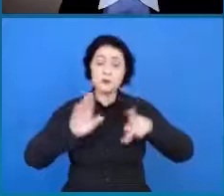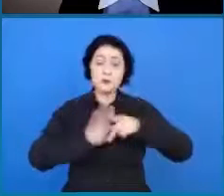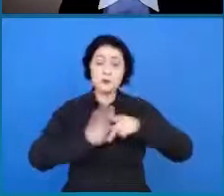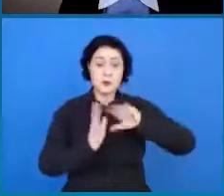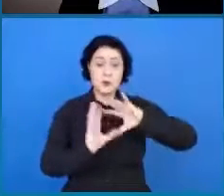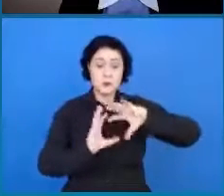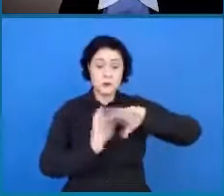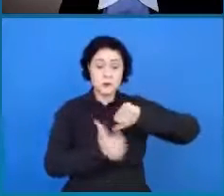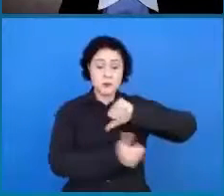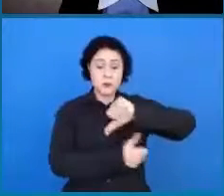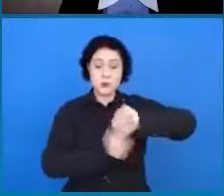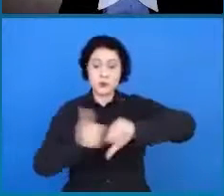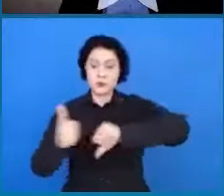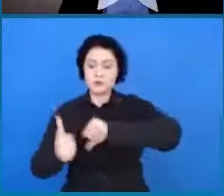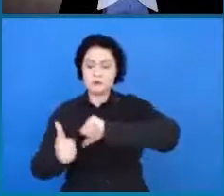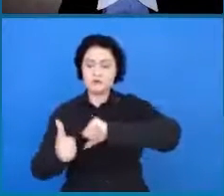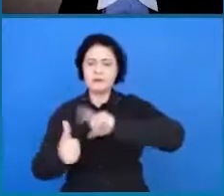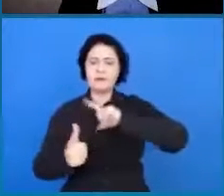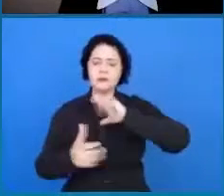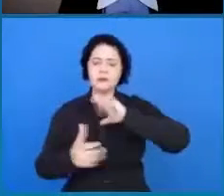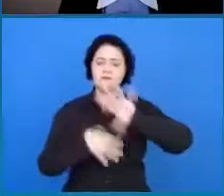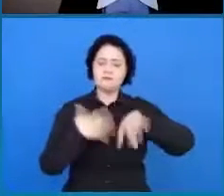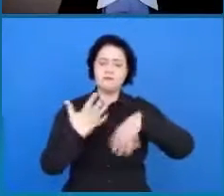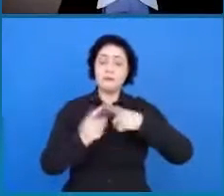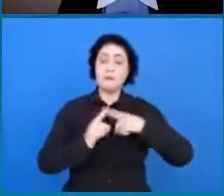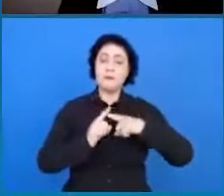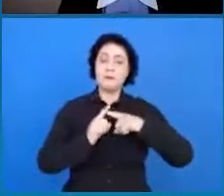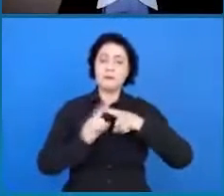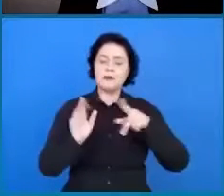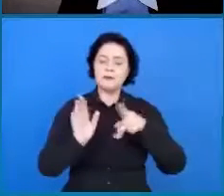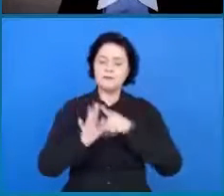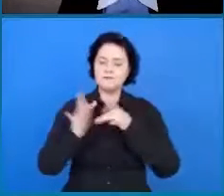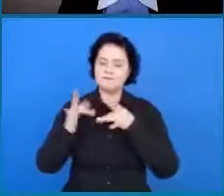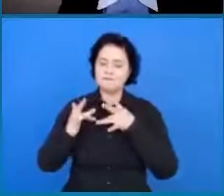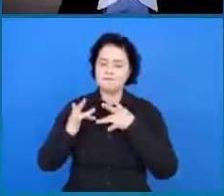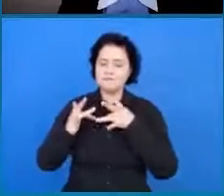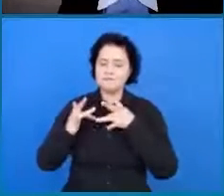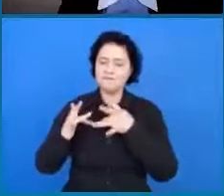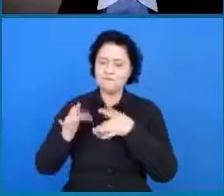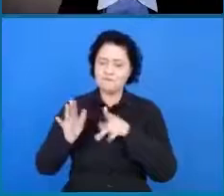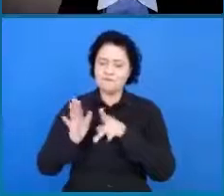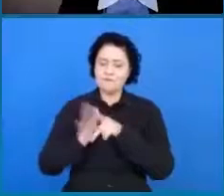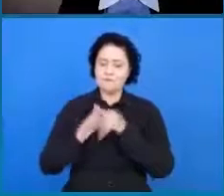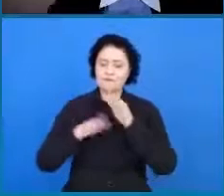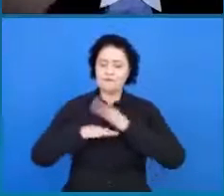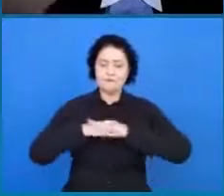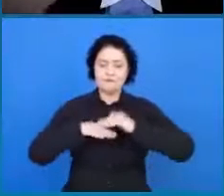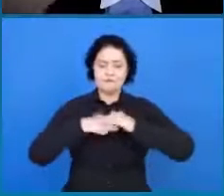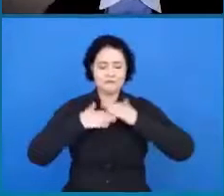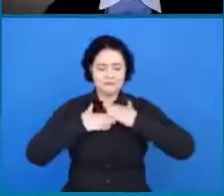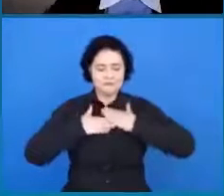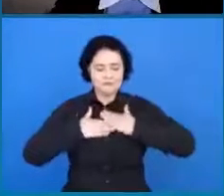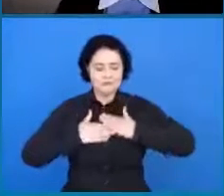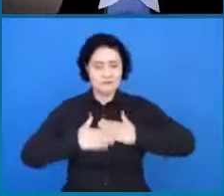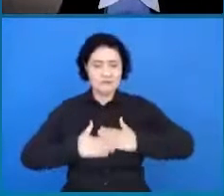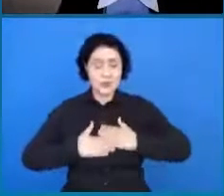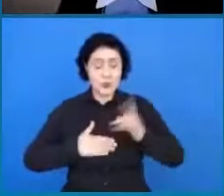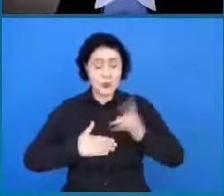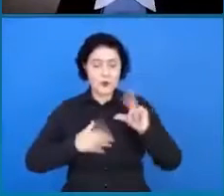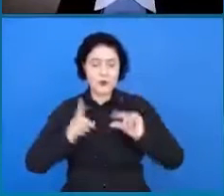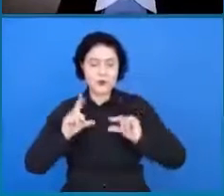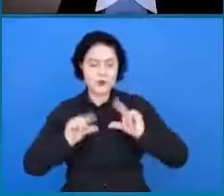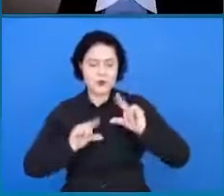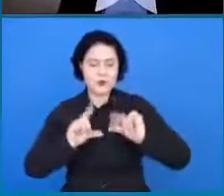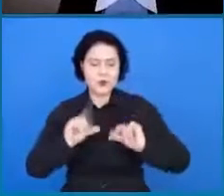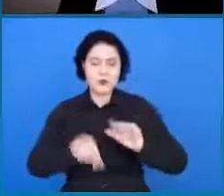haveria tormentos mas a sua misericórdia acrescenta Consolação amenizando os rigores